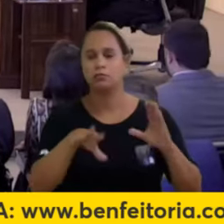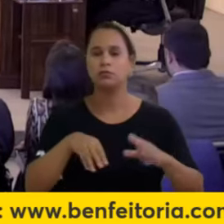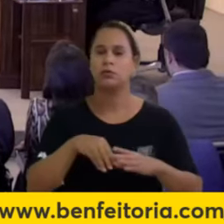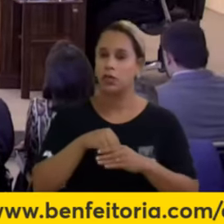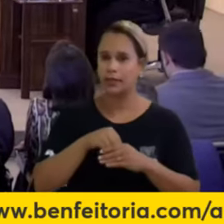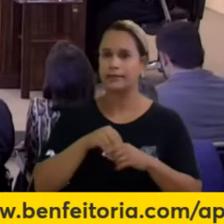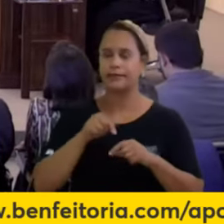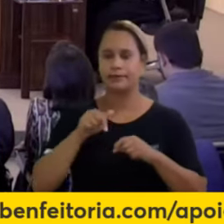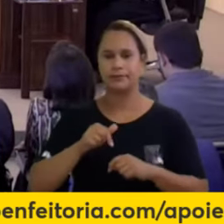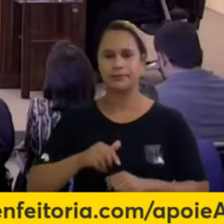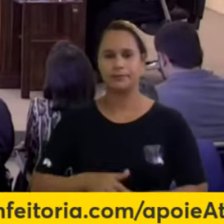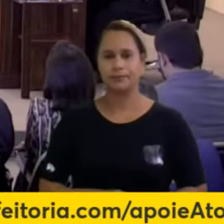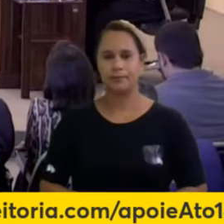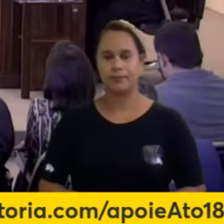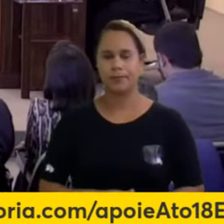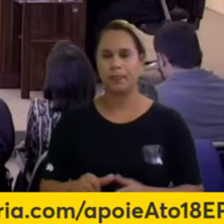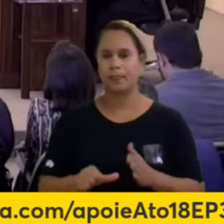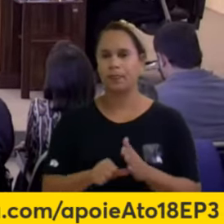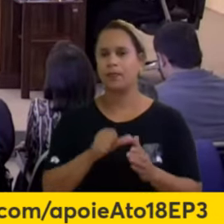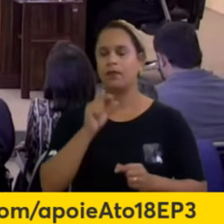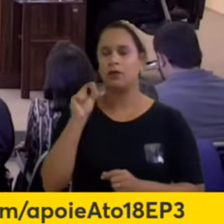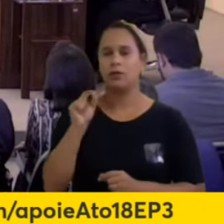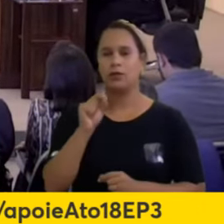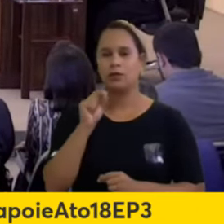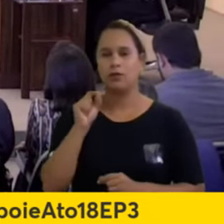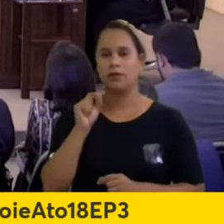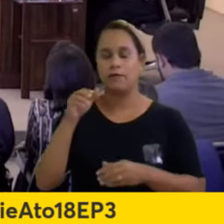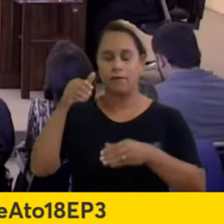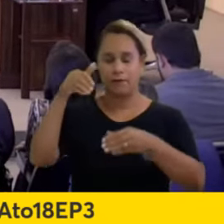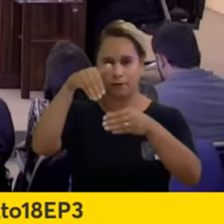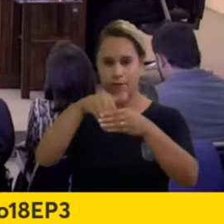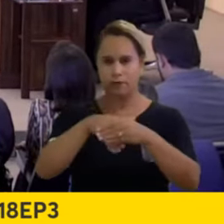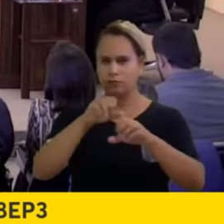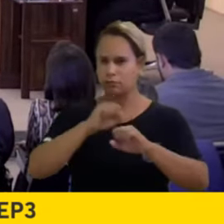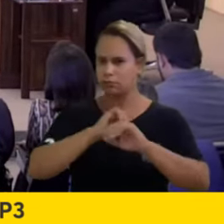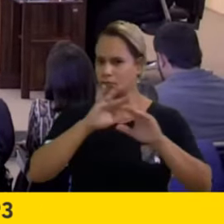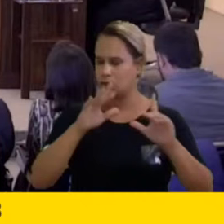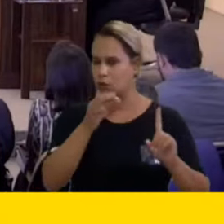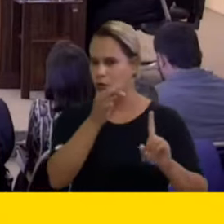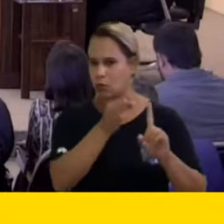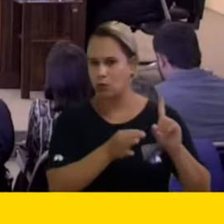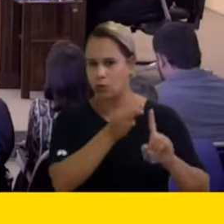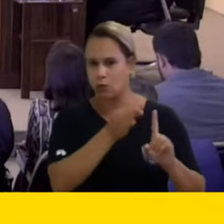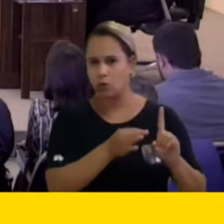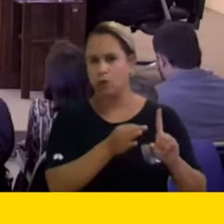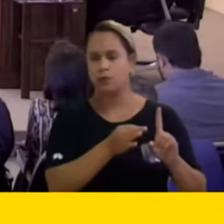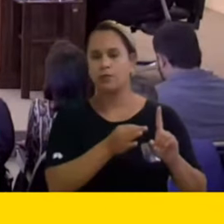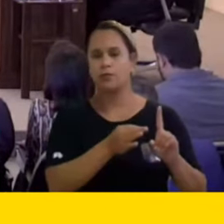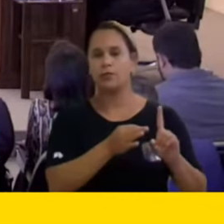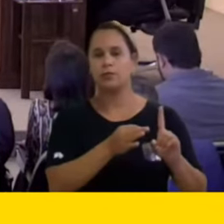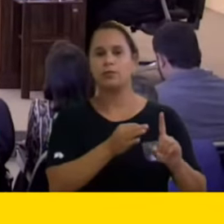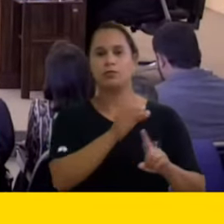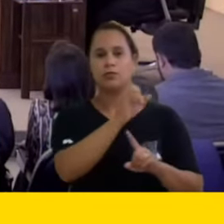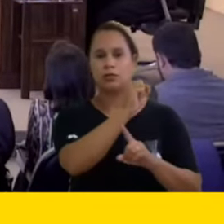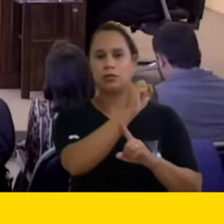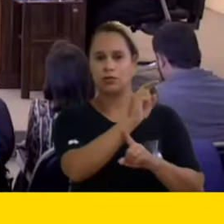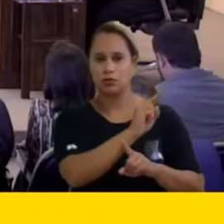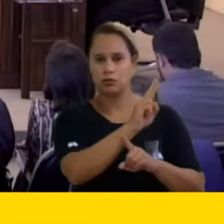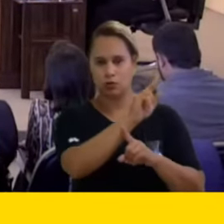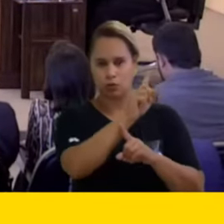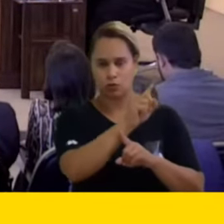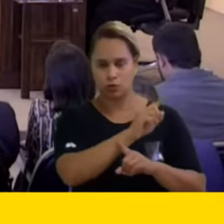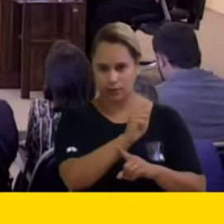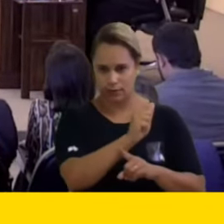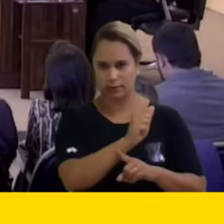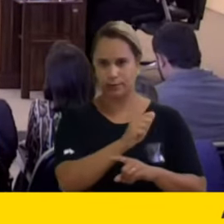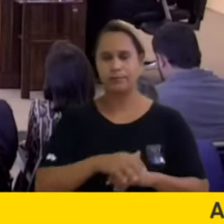Interno primeiro vota Claro o eminente relator Desembargador eleitoral luano Carrasco falavinha Souza